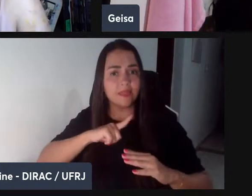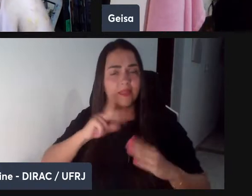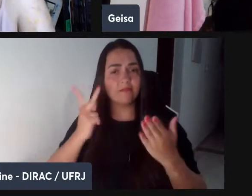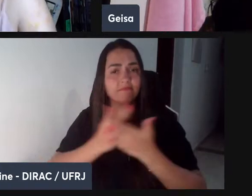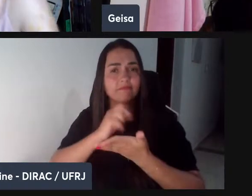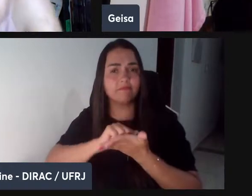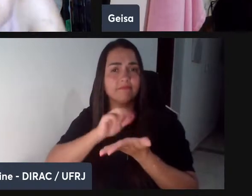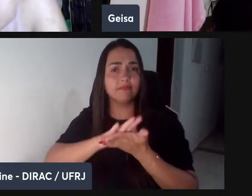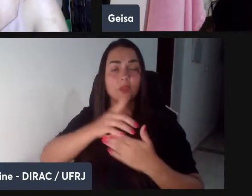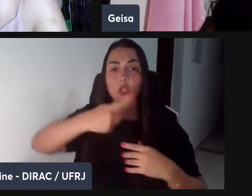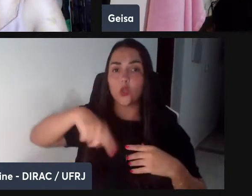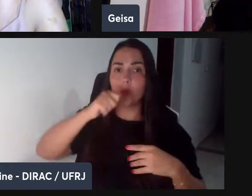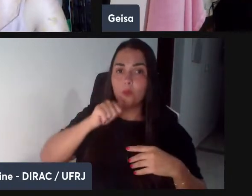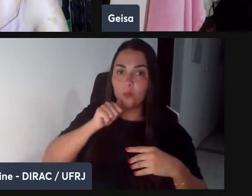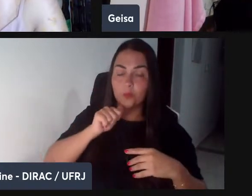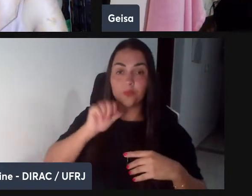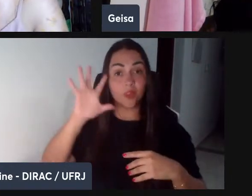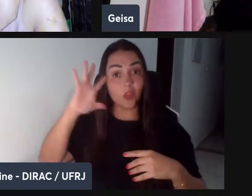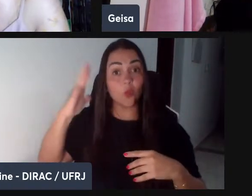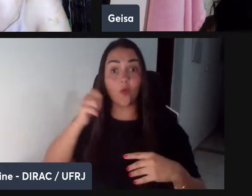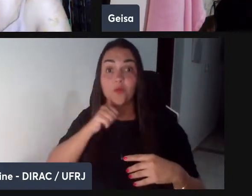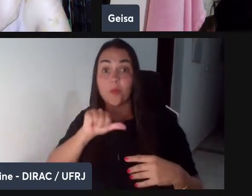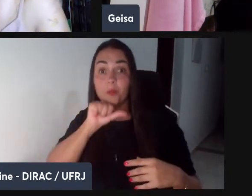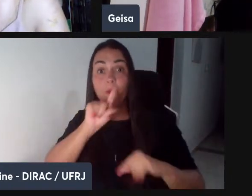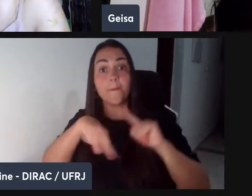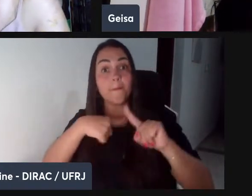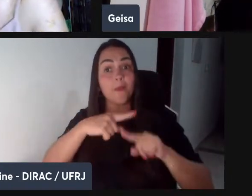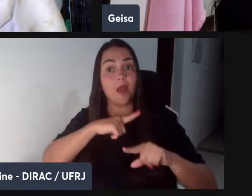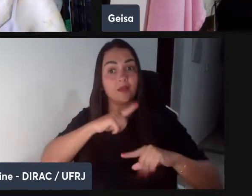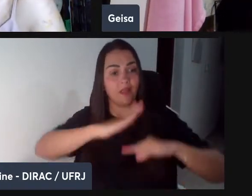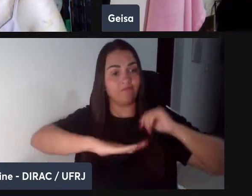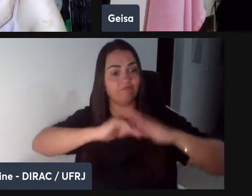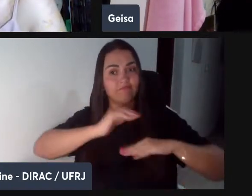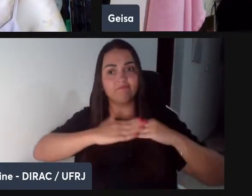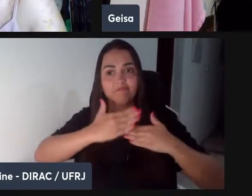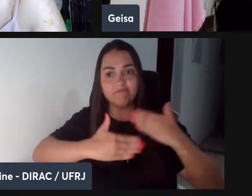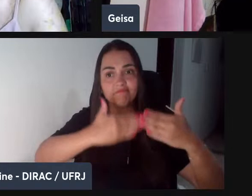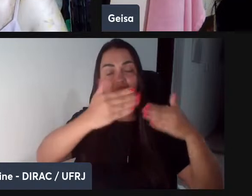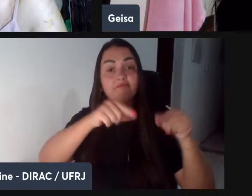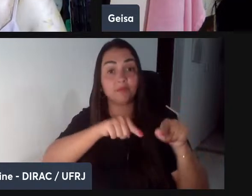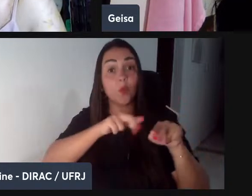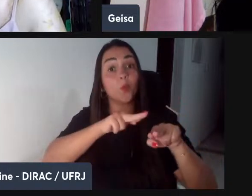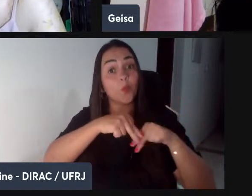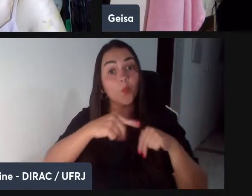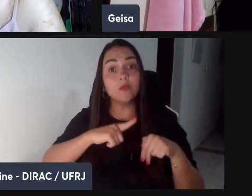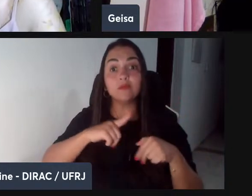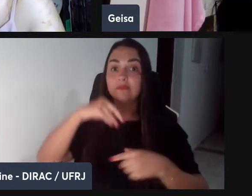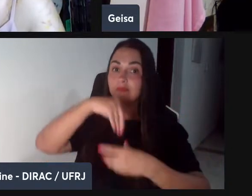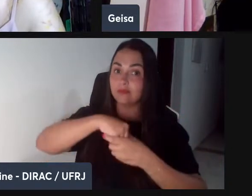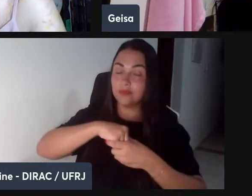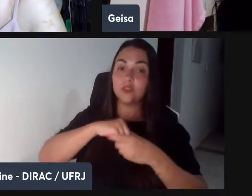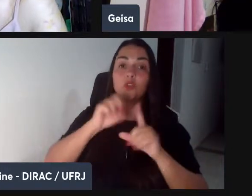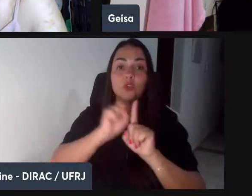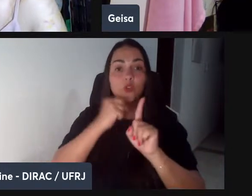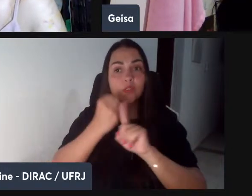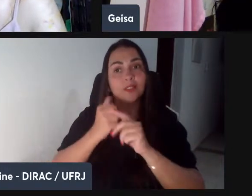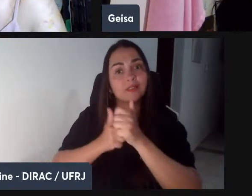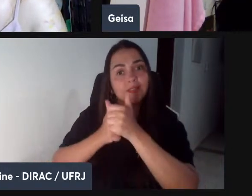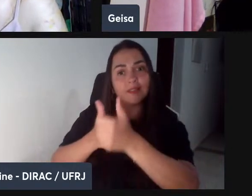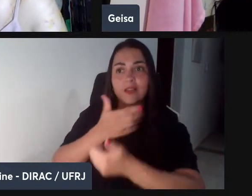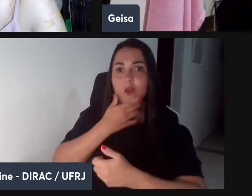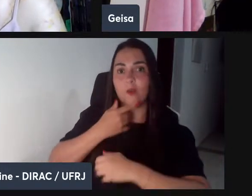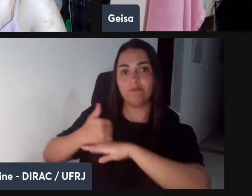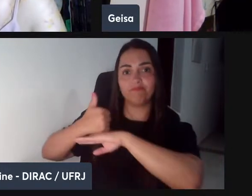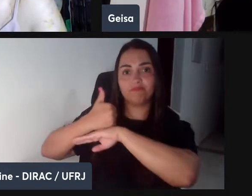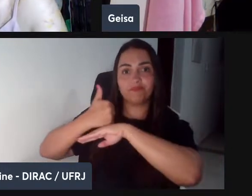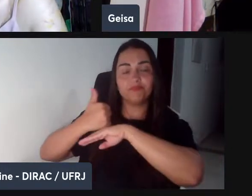gente decide ser mãe e ter uma carreira, por conta de vivermos numa sociedade patriarcal, né, um